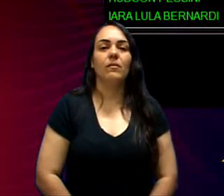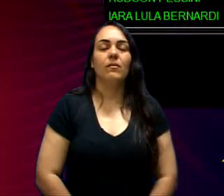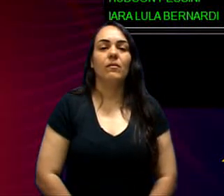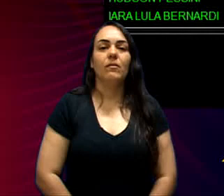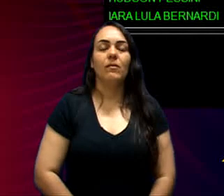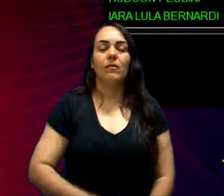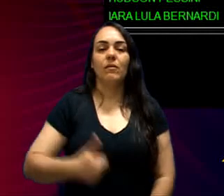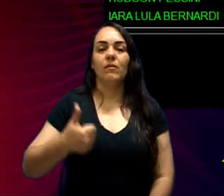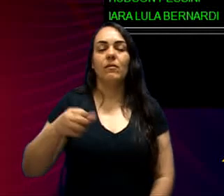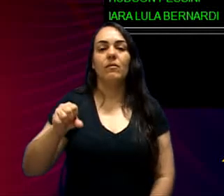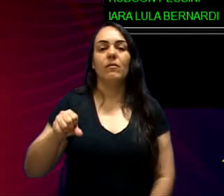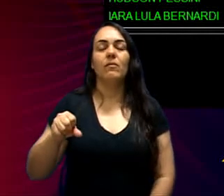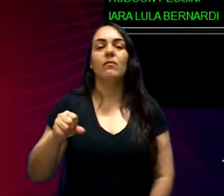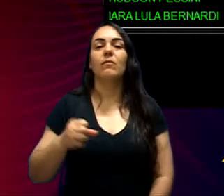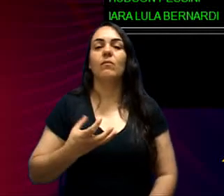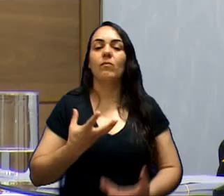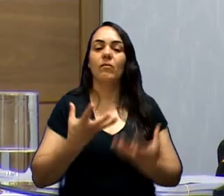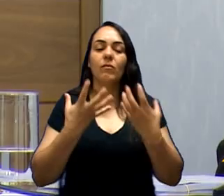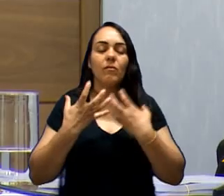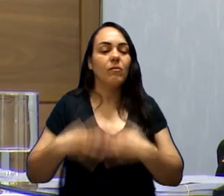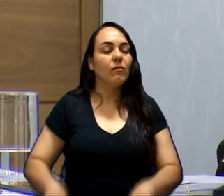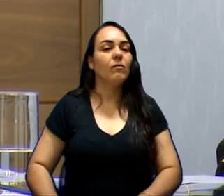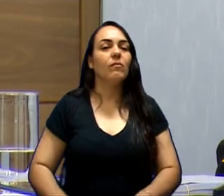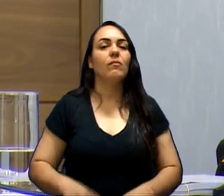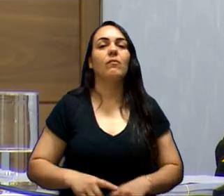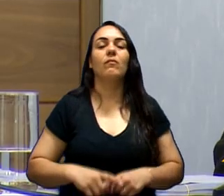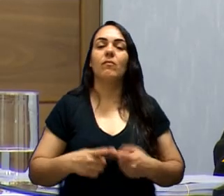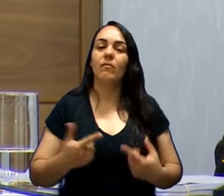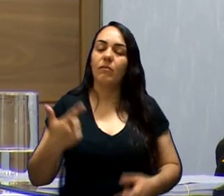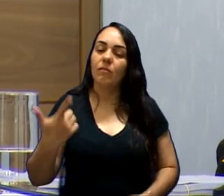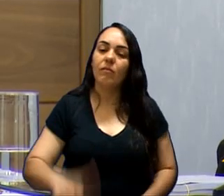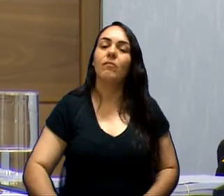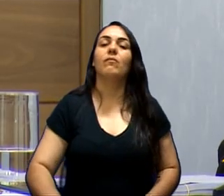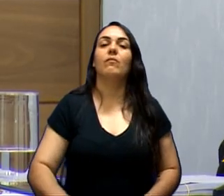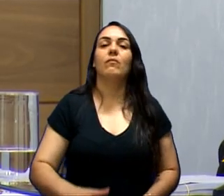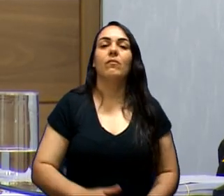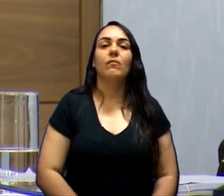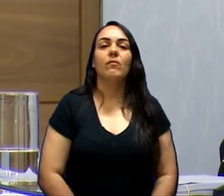Por 19 votos, fica rejeitado. Mais uma vez, rejeitado.